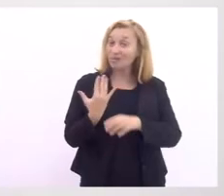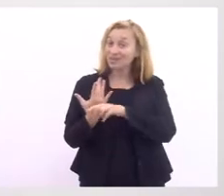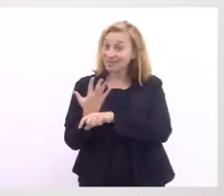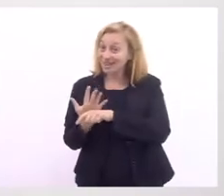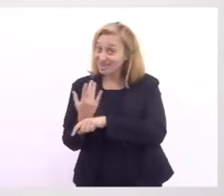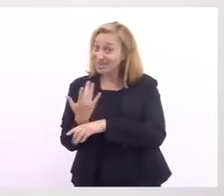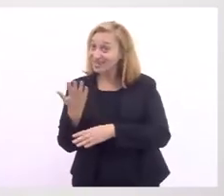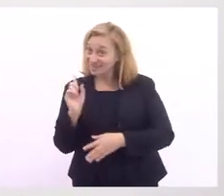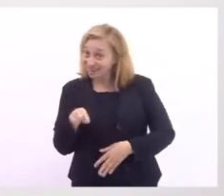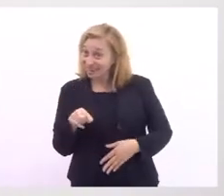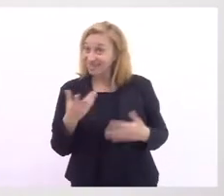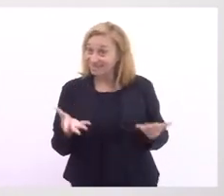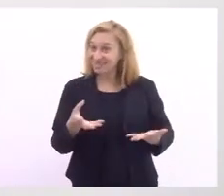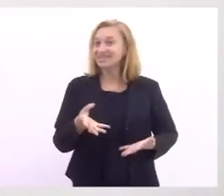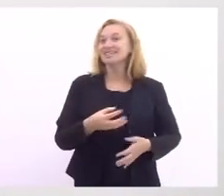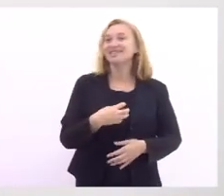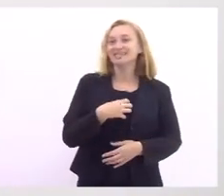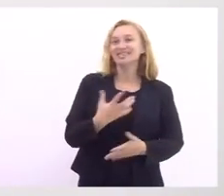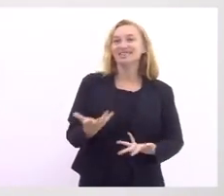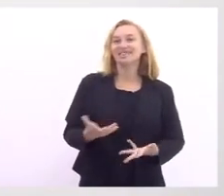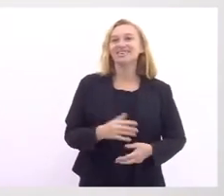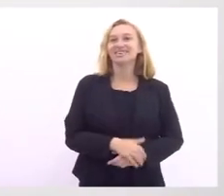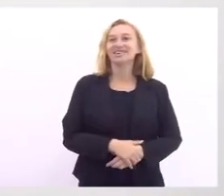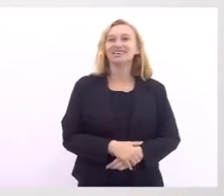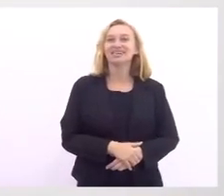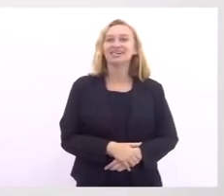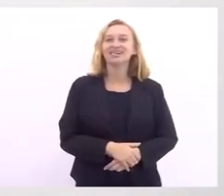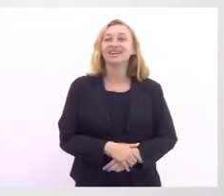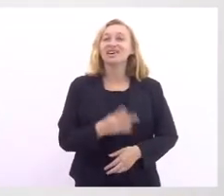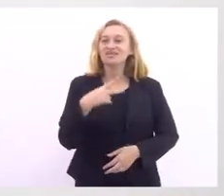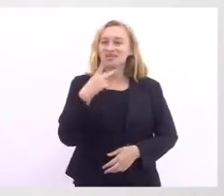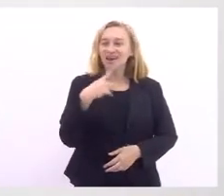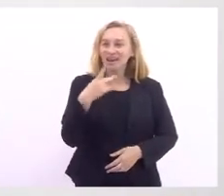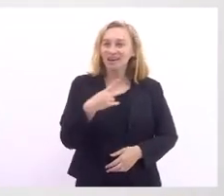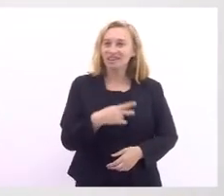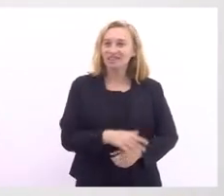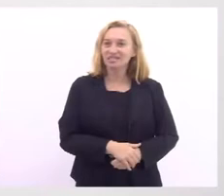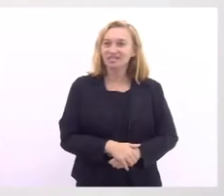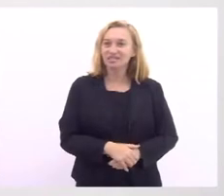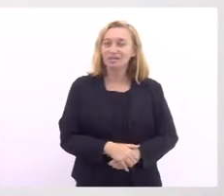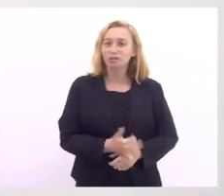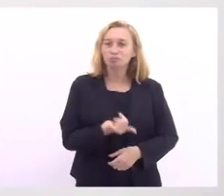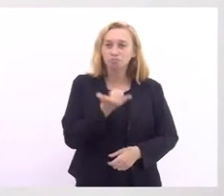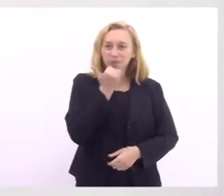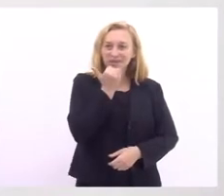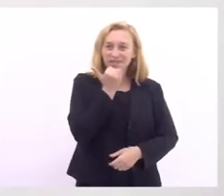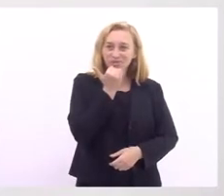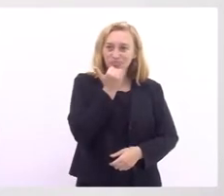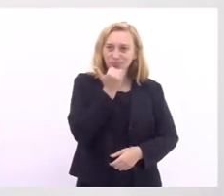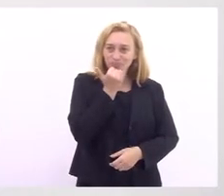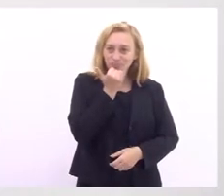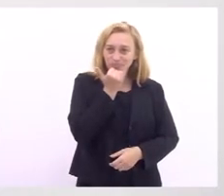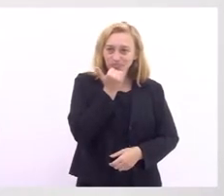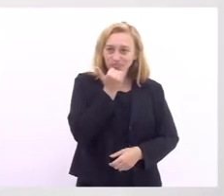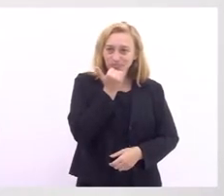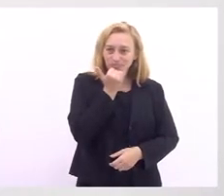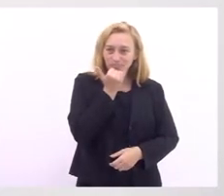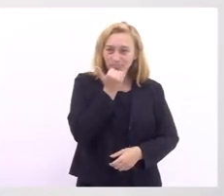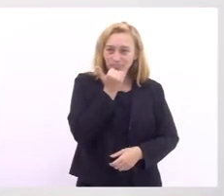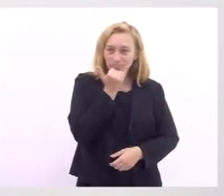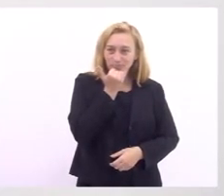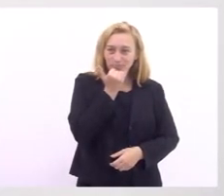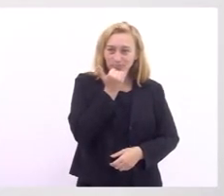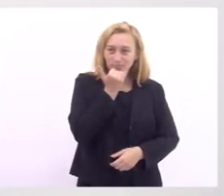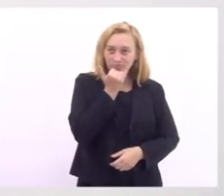ciência e dizer que perdão é por todas